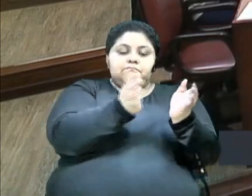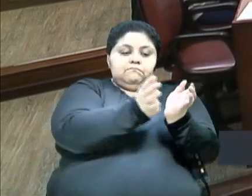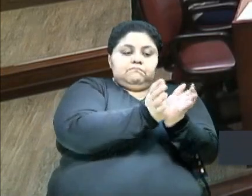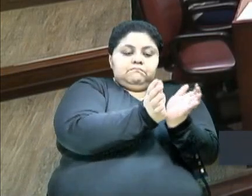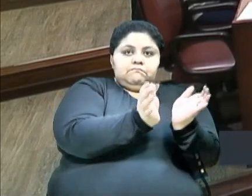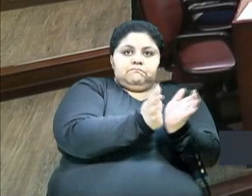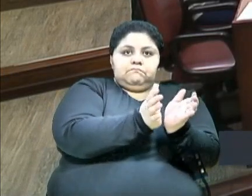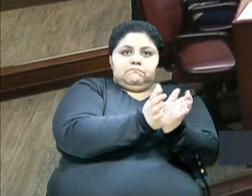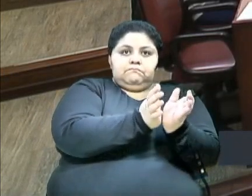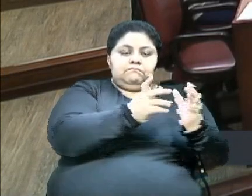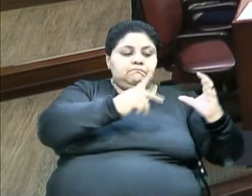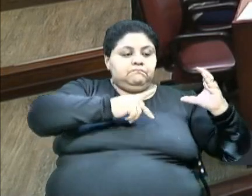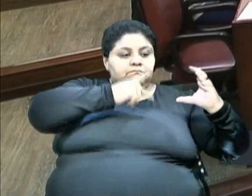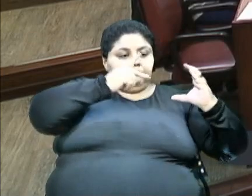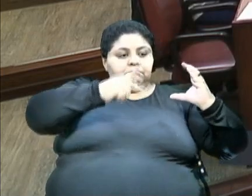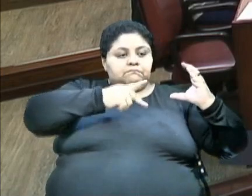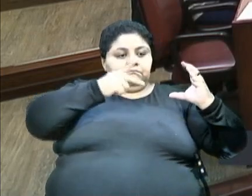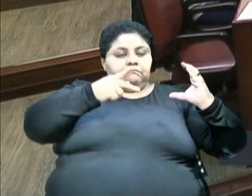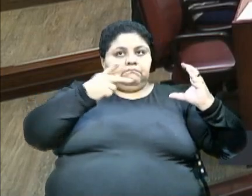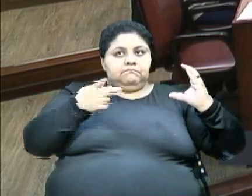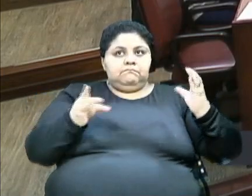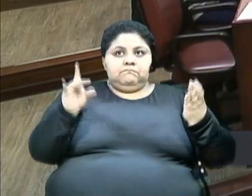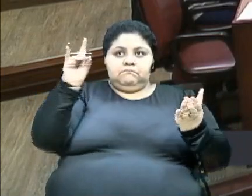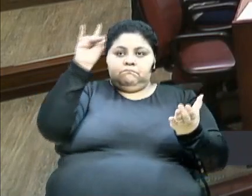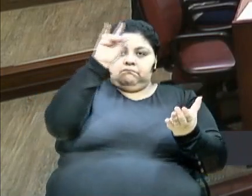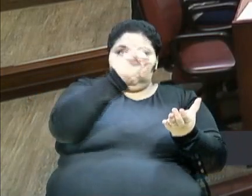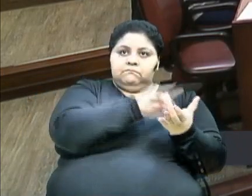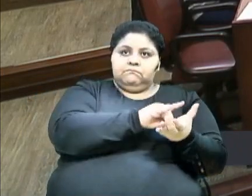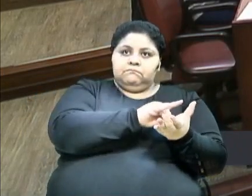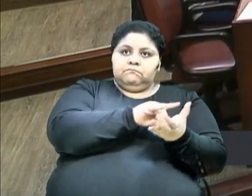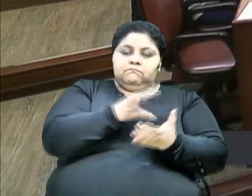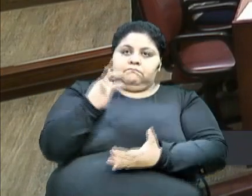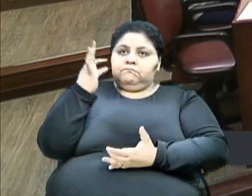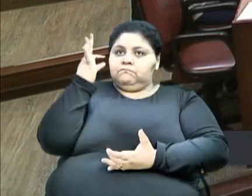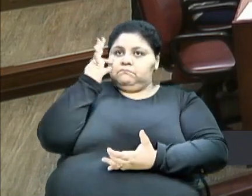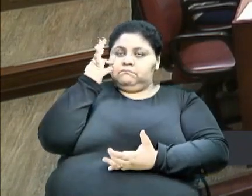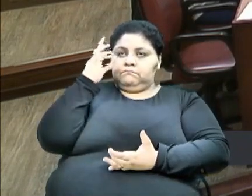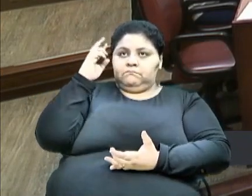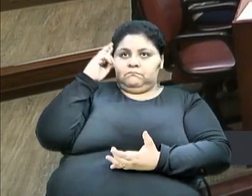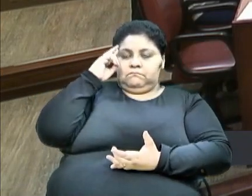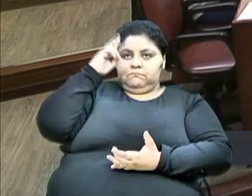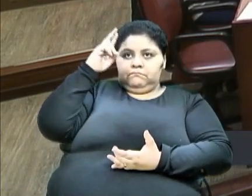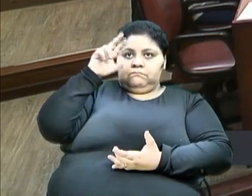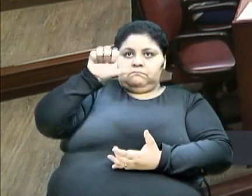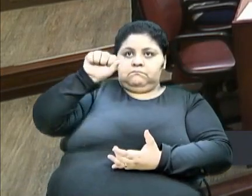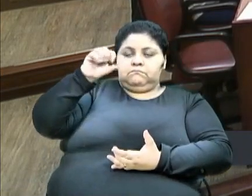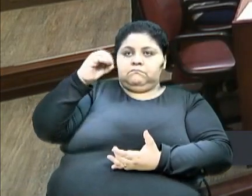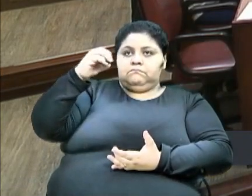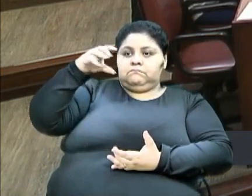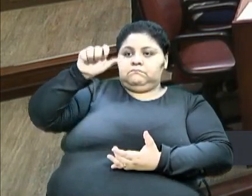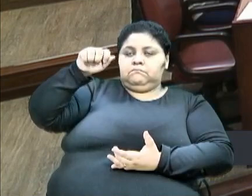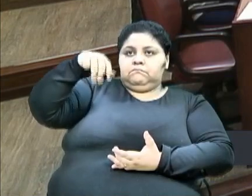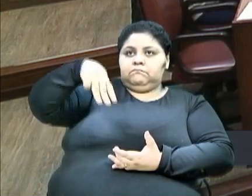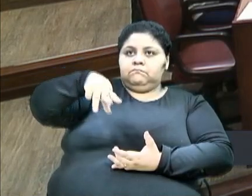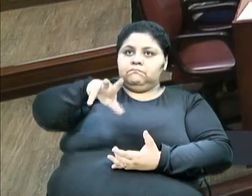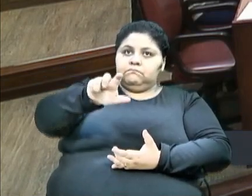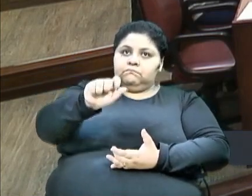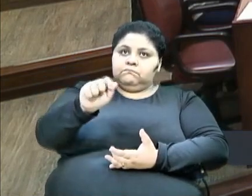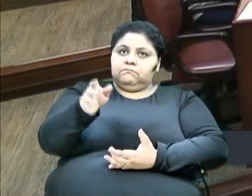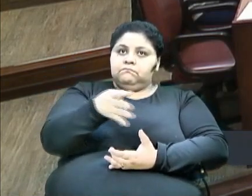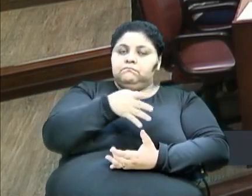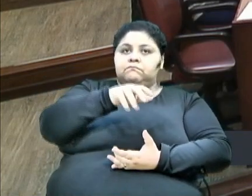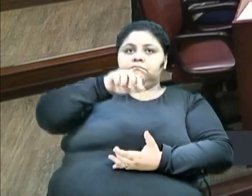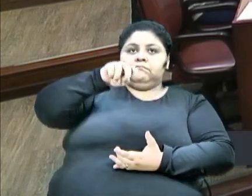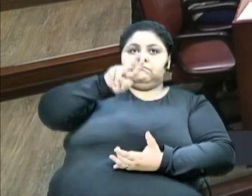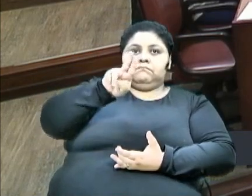vereadoras. Peço a palavra. Vou fazer o registro aqui da presença da diretora de marketing da SOAMA, Sociedade Amigos dos Animais, a Natasha Valente,